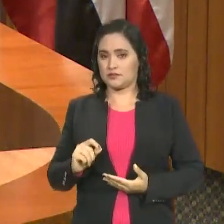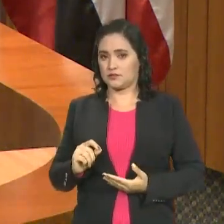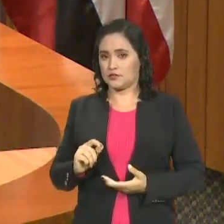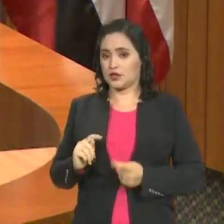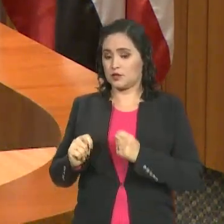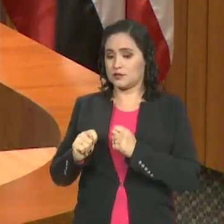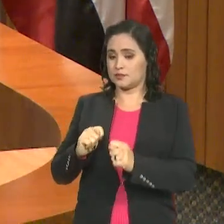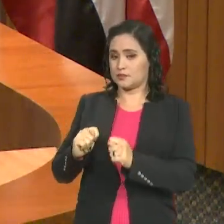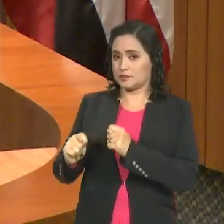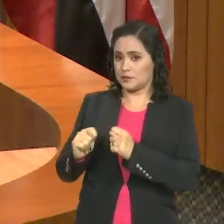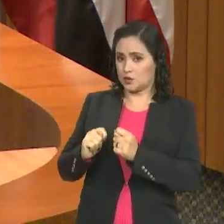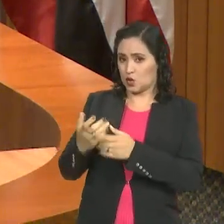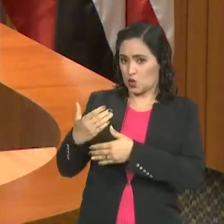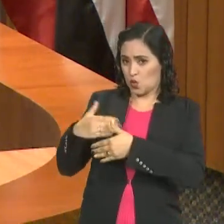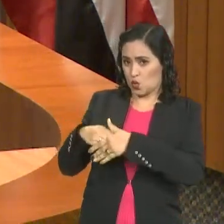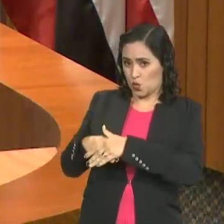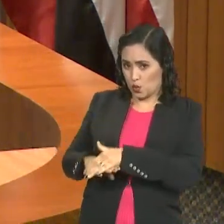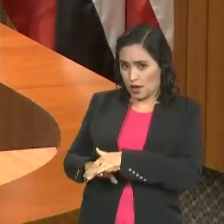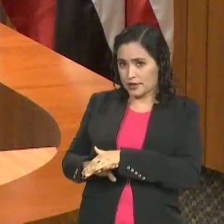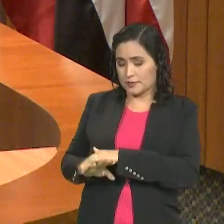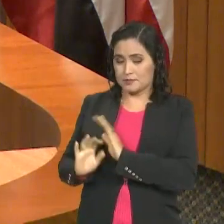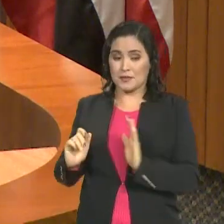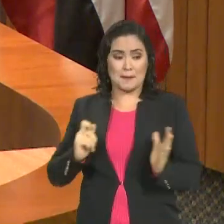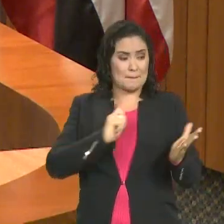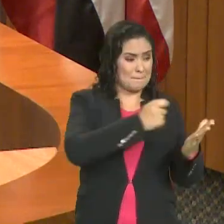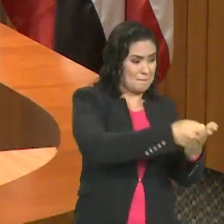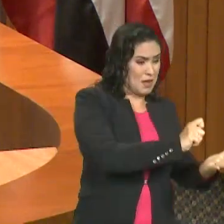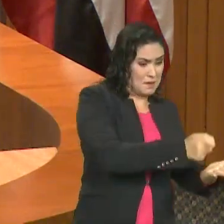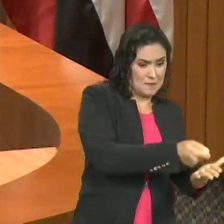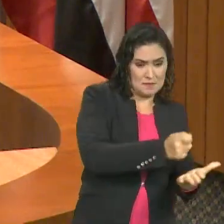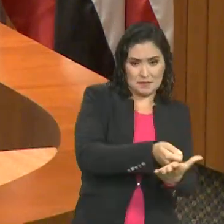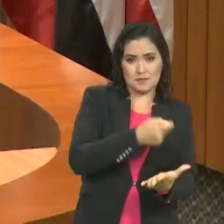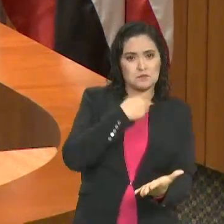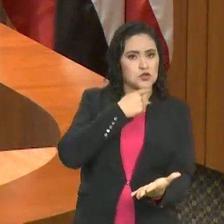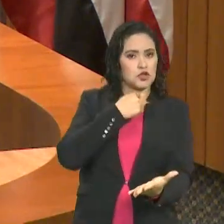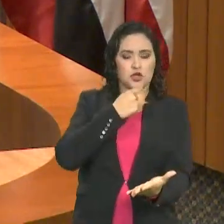está falindo os empresários do Maranhão.